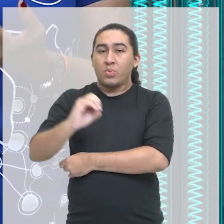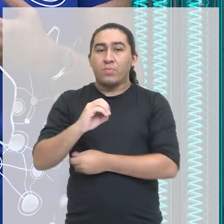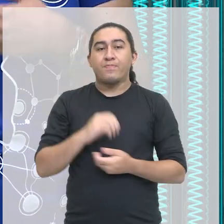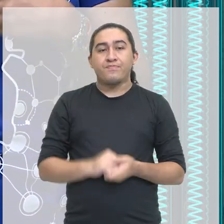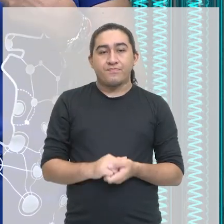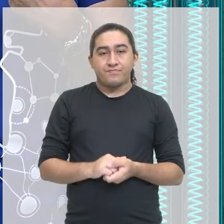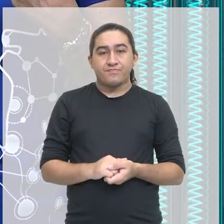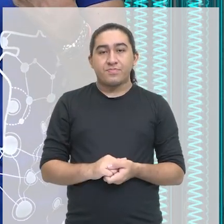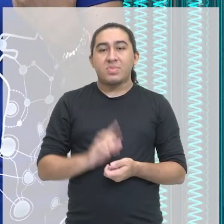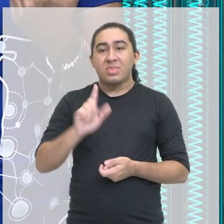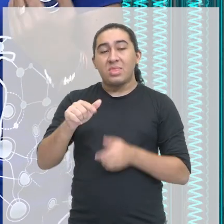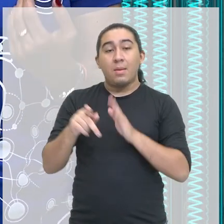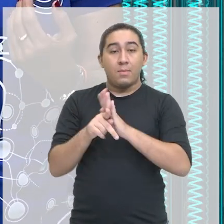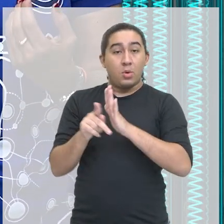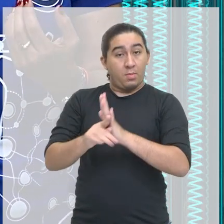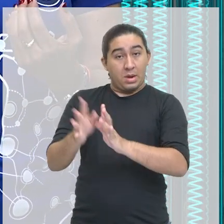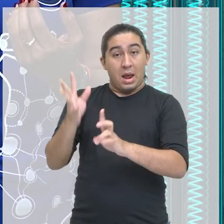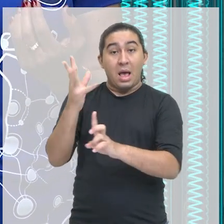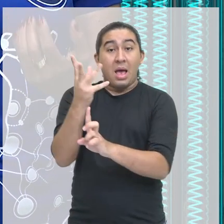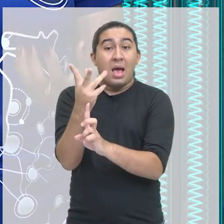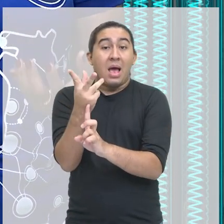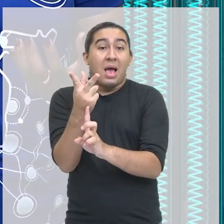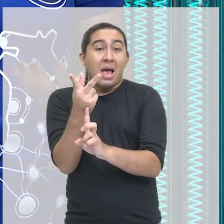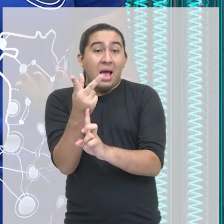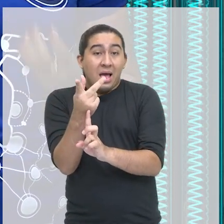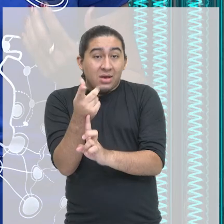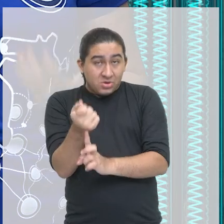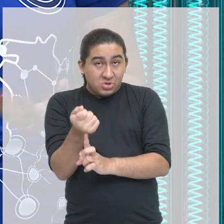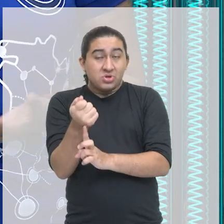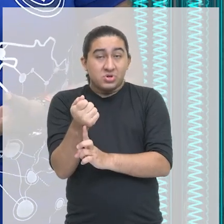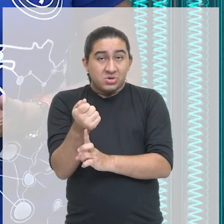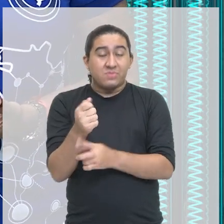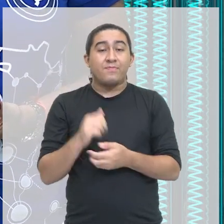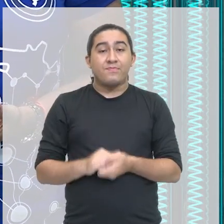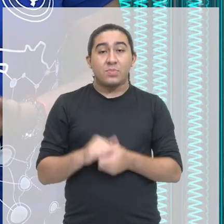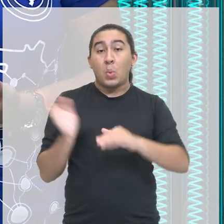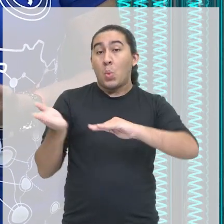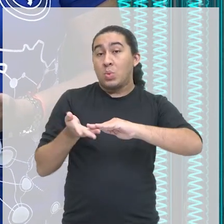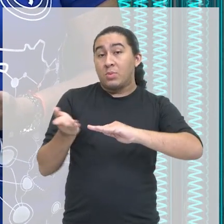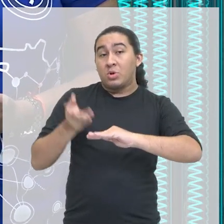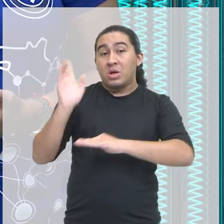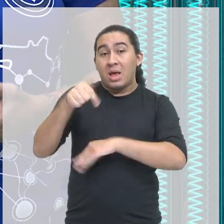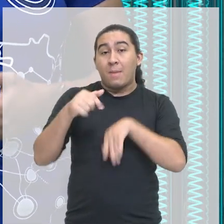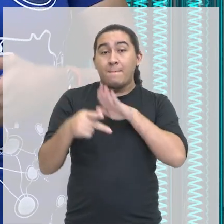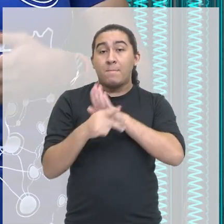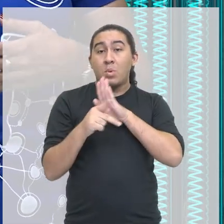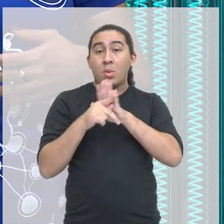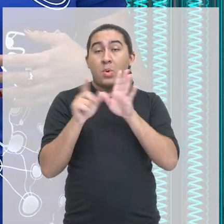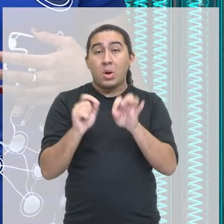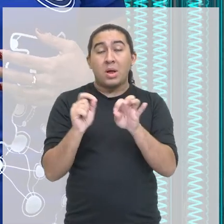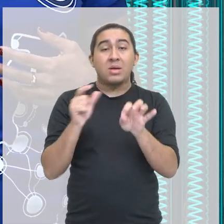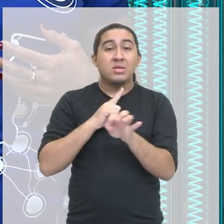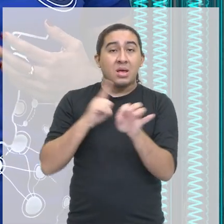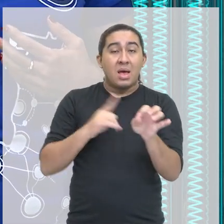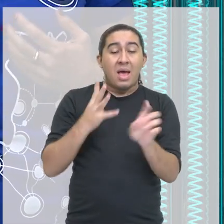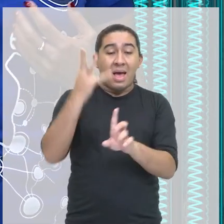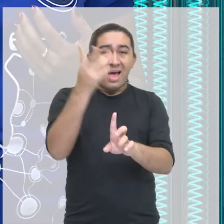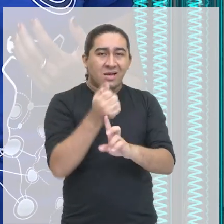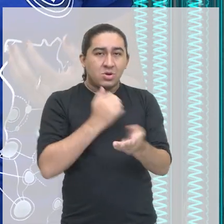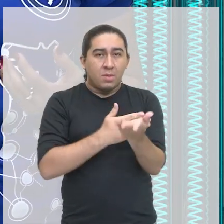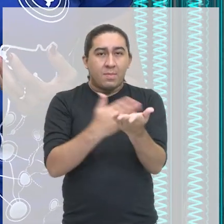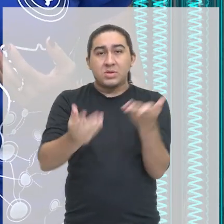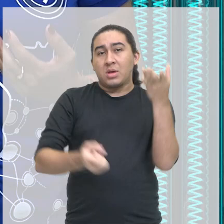faz parte da arte contemporânea, que a arte contemporânea ela é uma tendência artística que se construiu